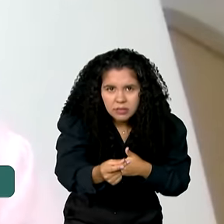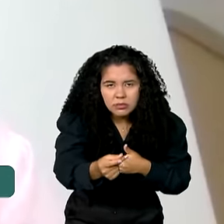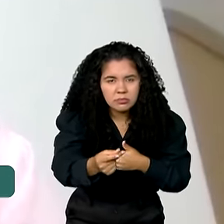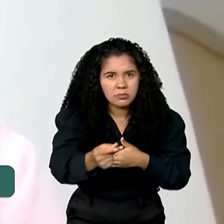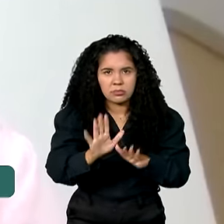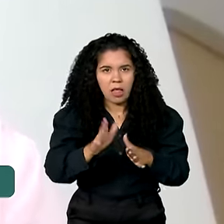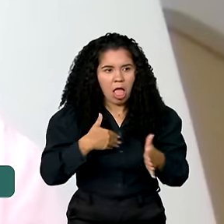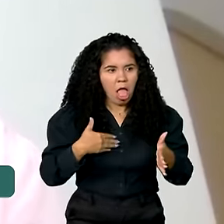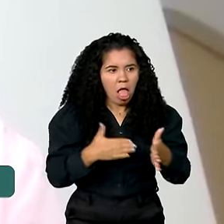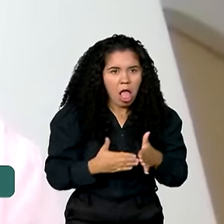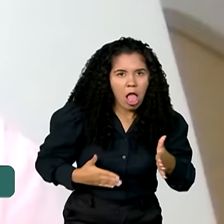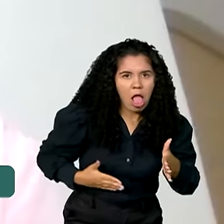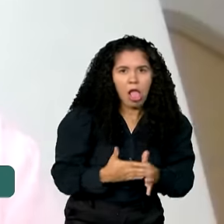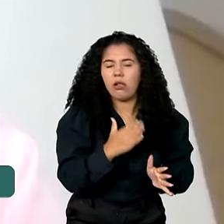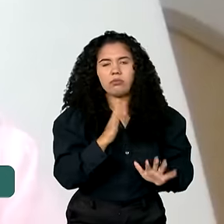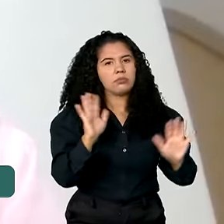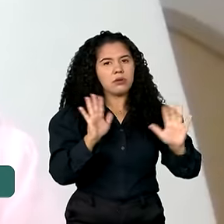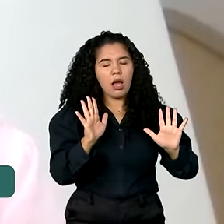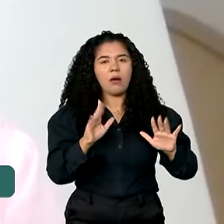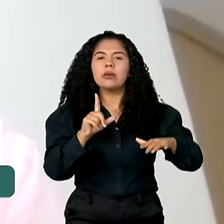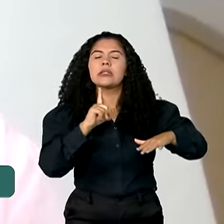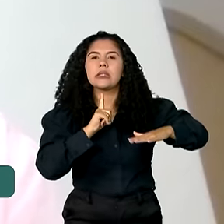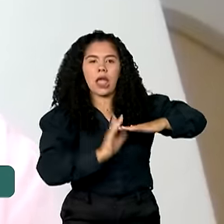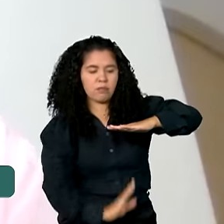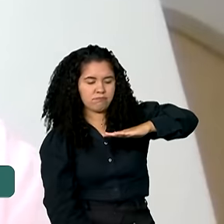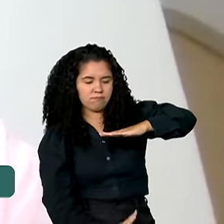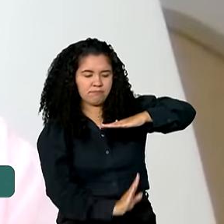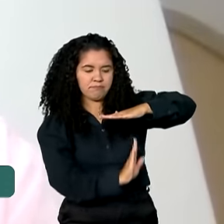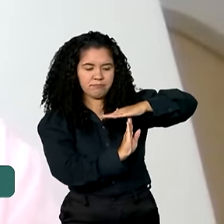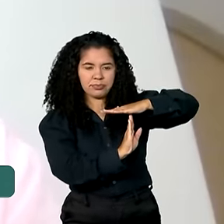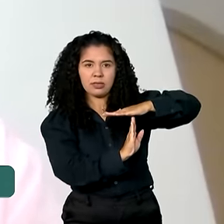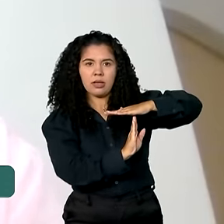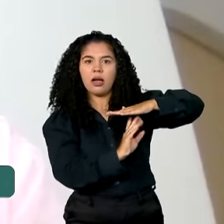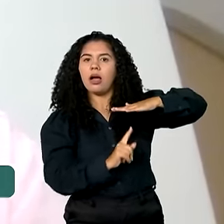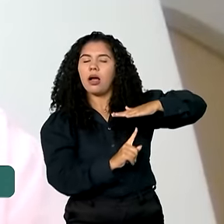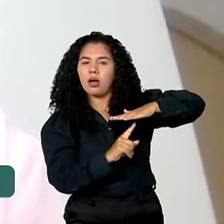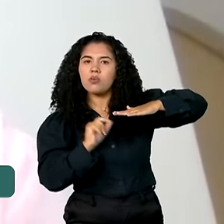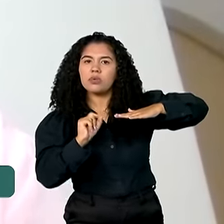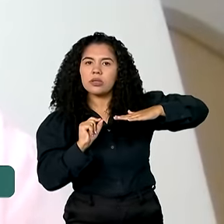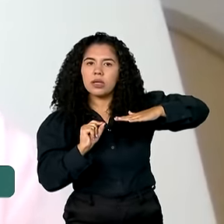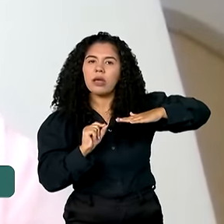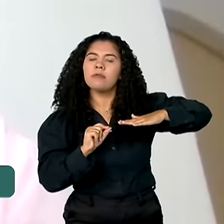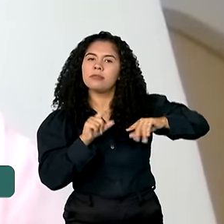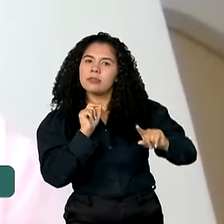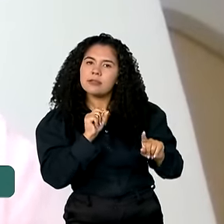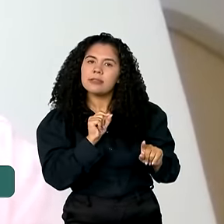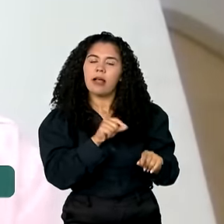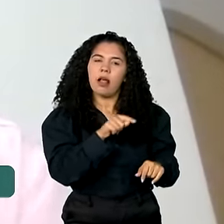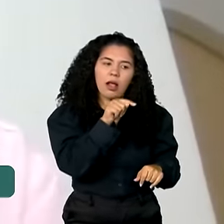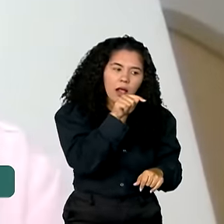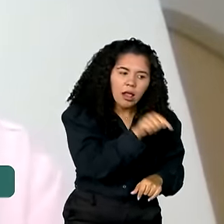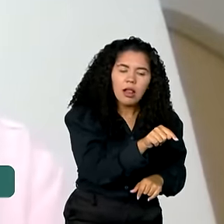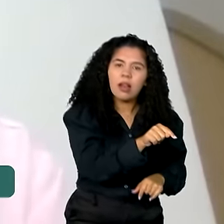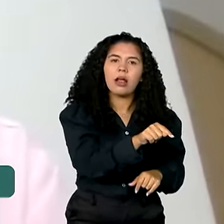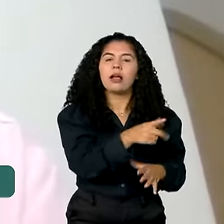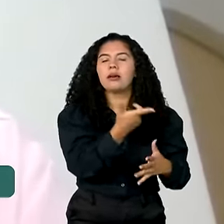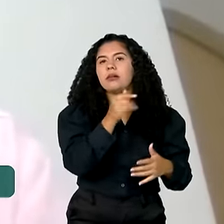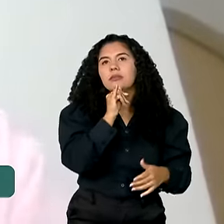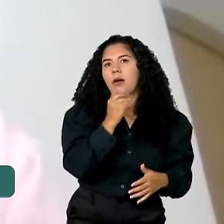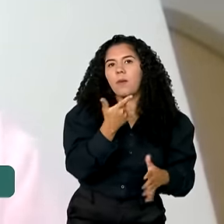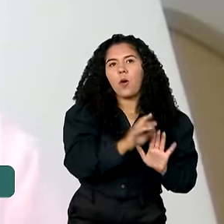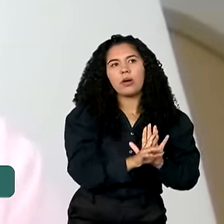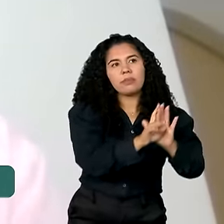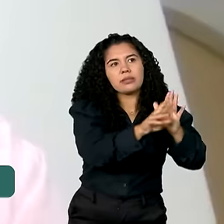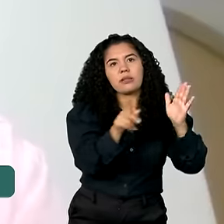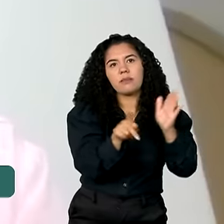Você tem um sistema em que um teto é progressivamente reduzido, forçando aquele ente, mesmo que ele em algum momento